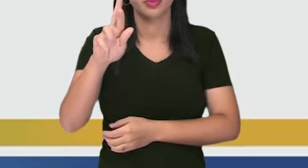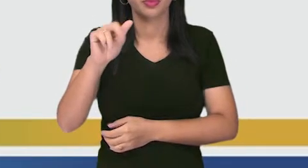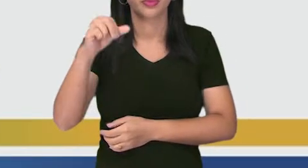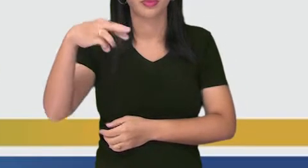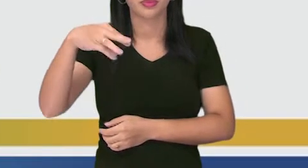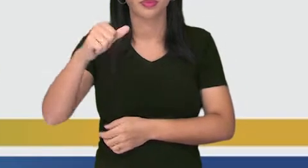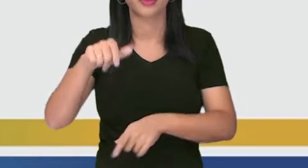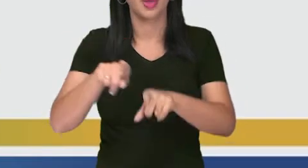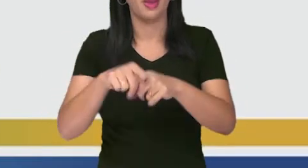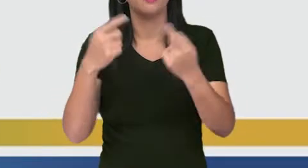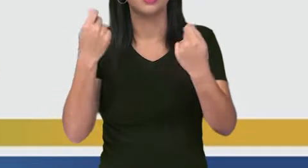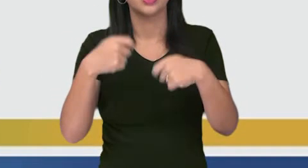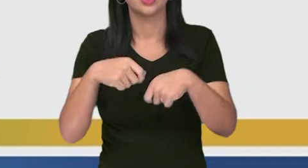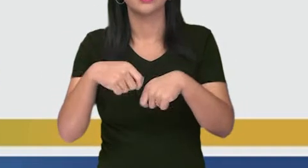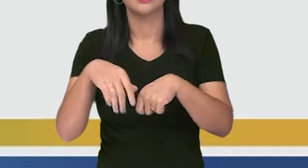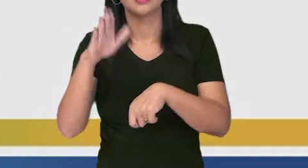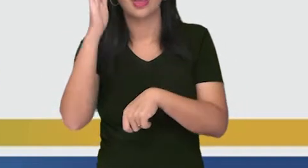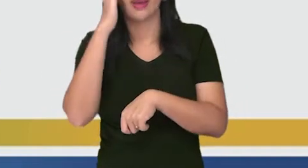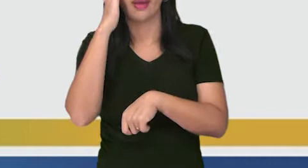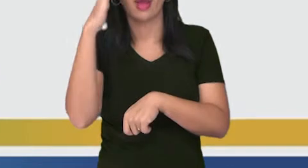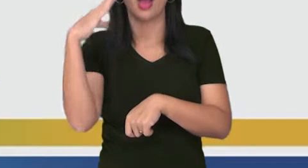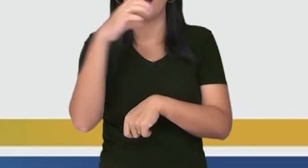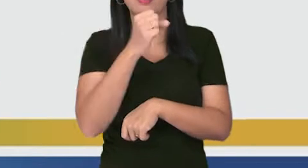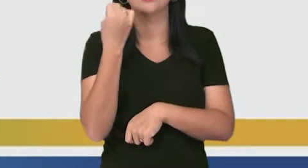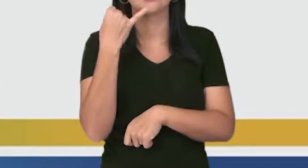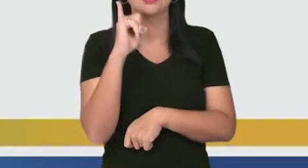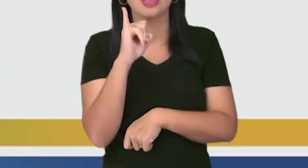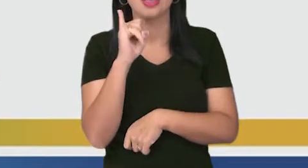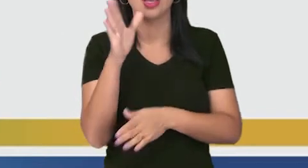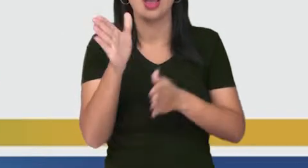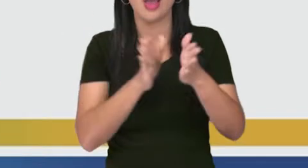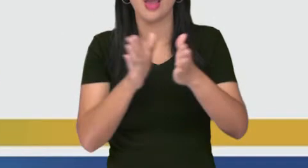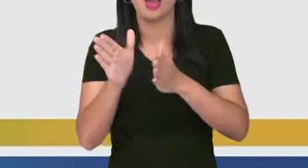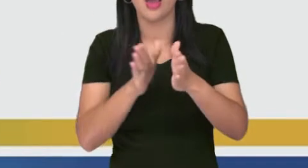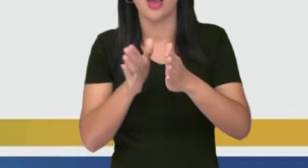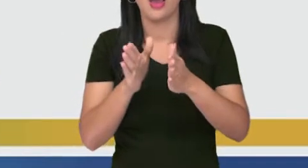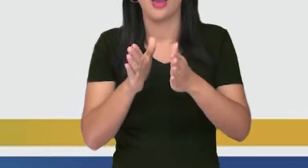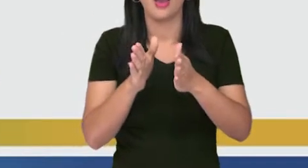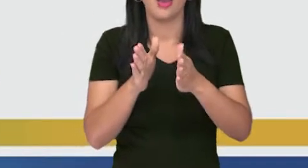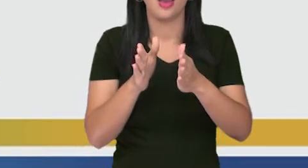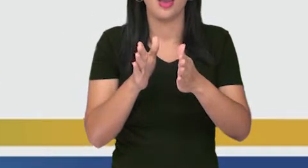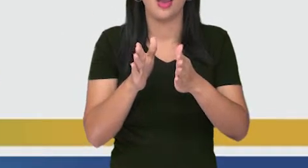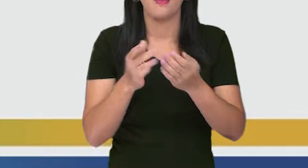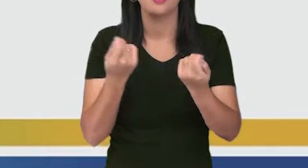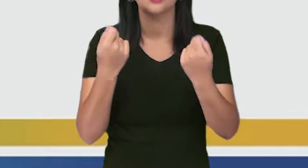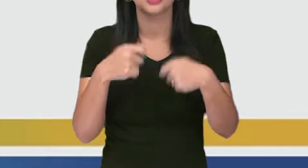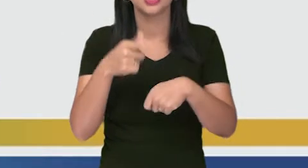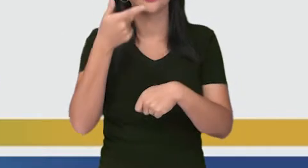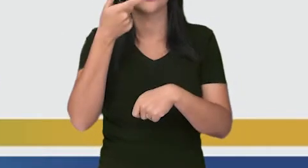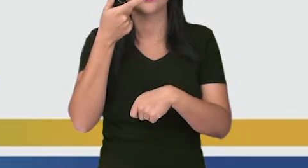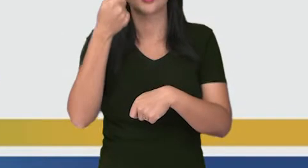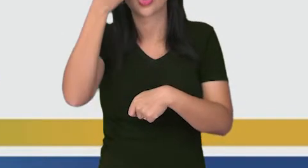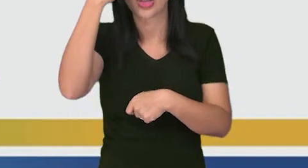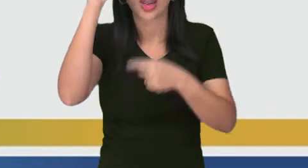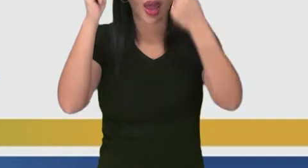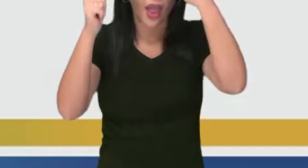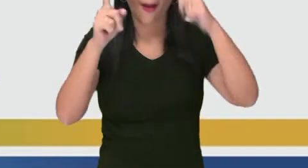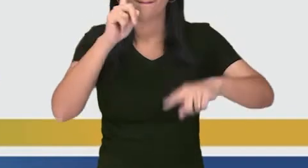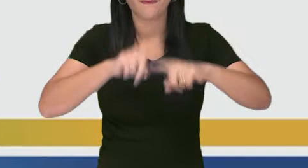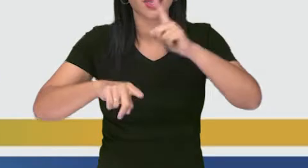determinar rapidamente se o processo capaz de produzir produtos de